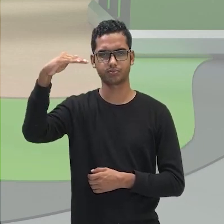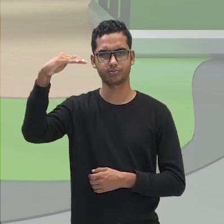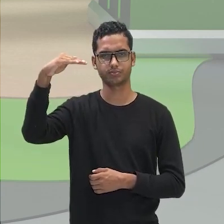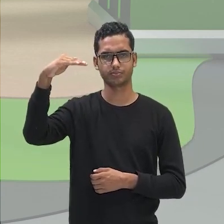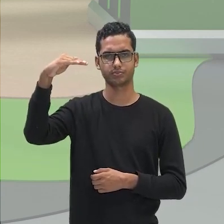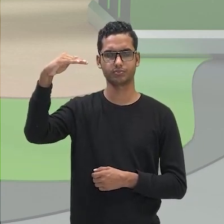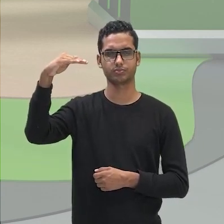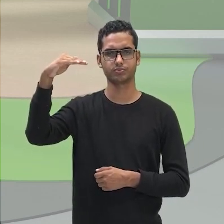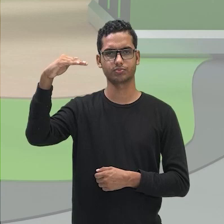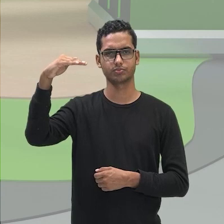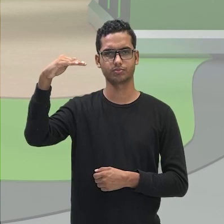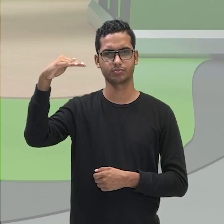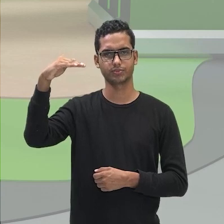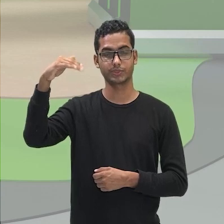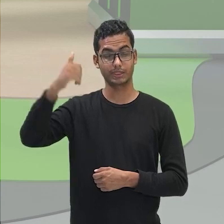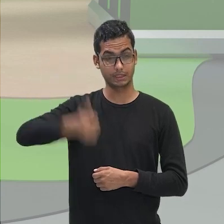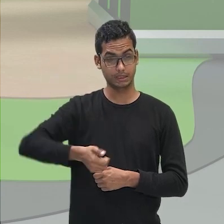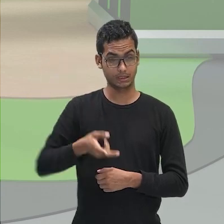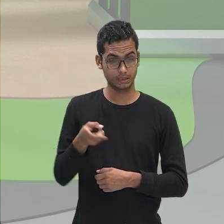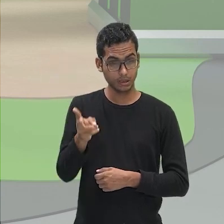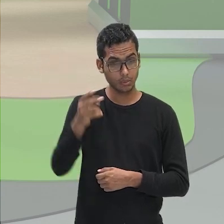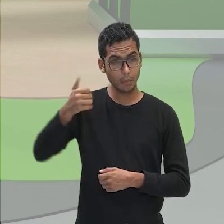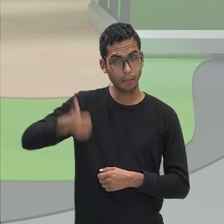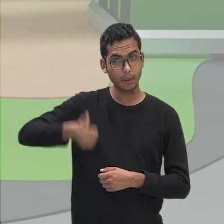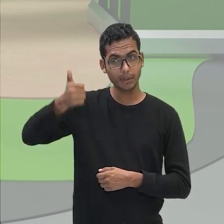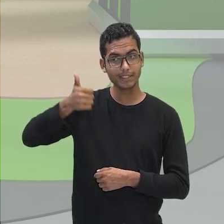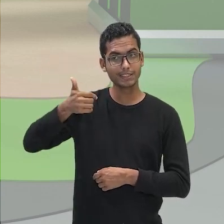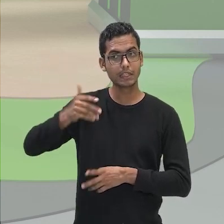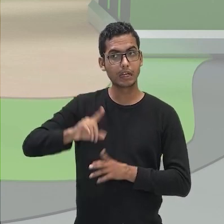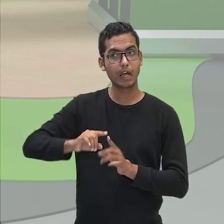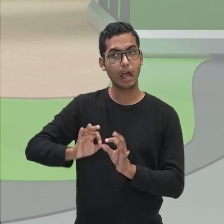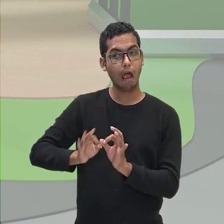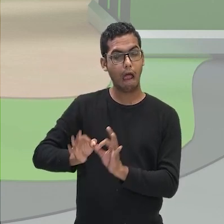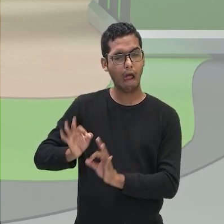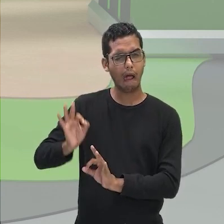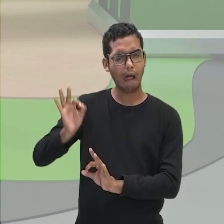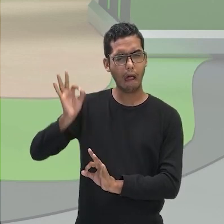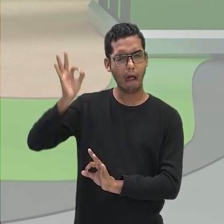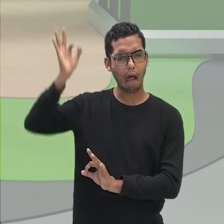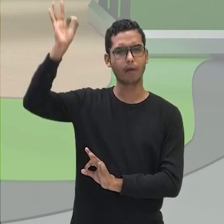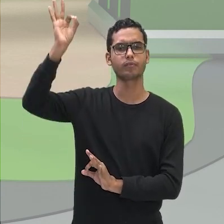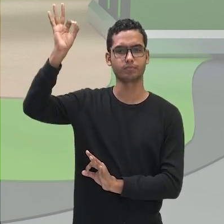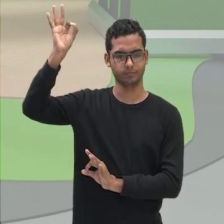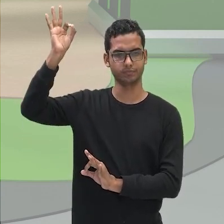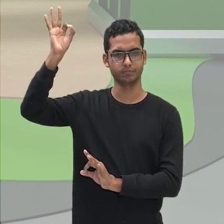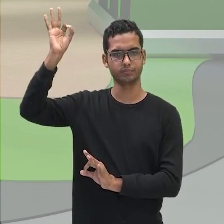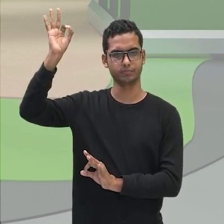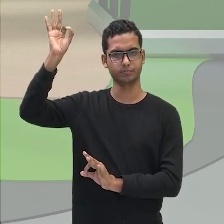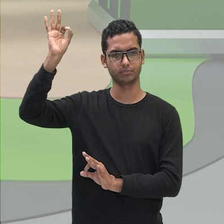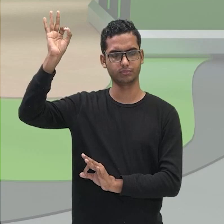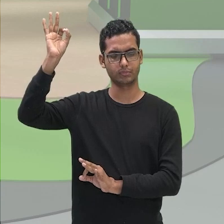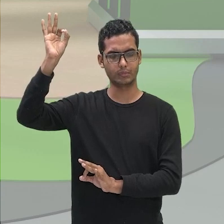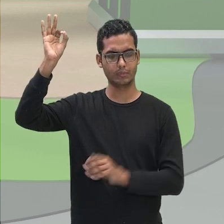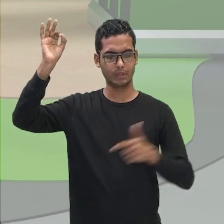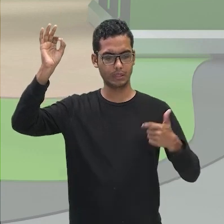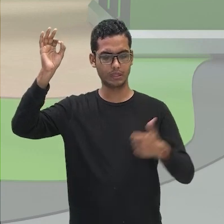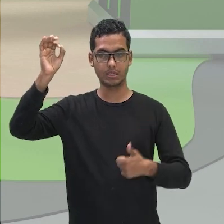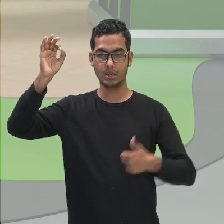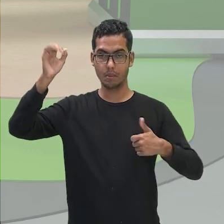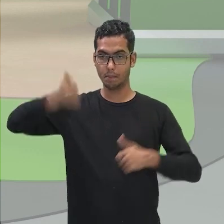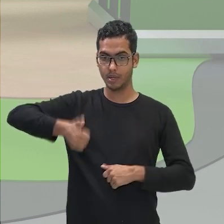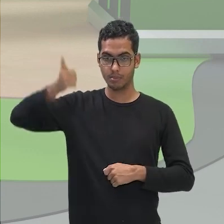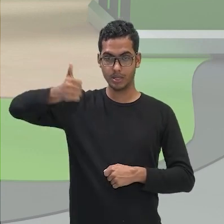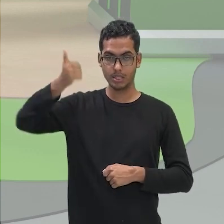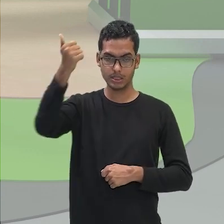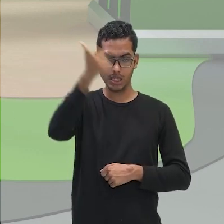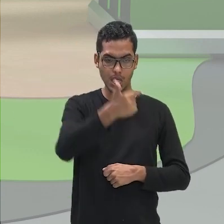sempre a primeira montanha ela seja mais alta, né? Essa primeira parte ela seja bem mais alta, que é justamente para quando ele